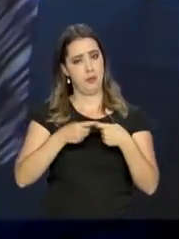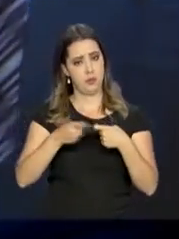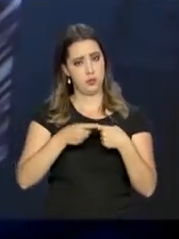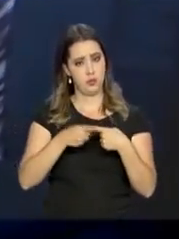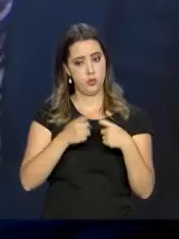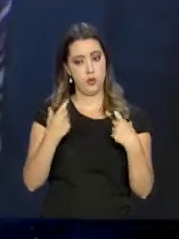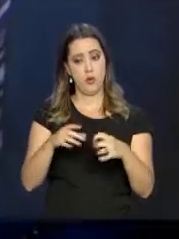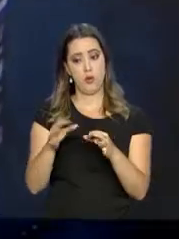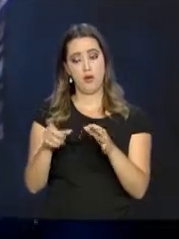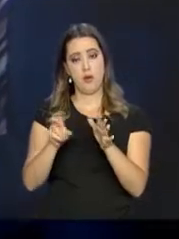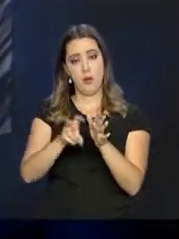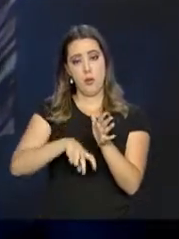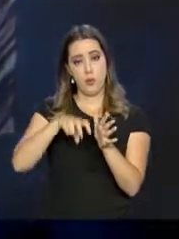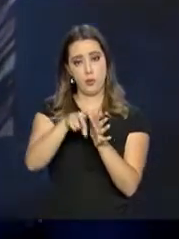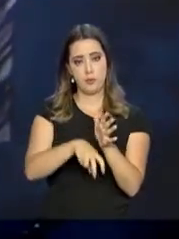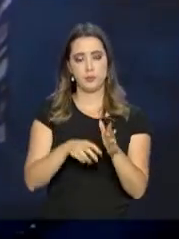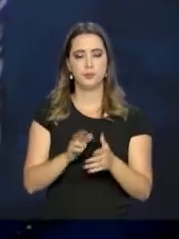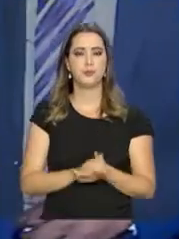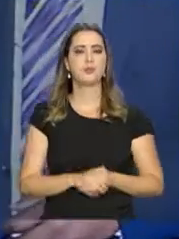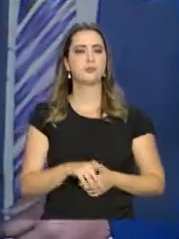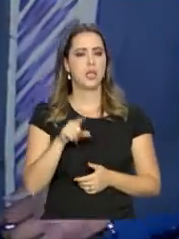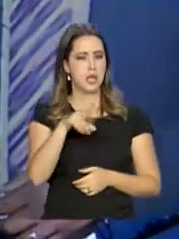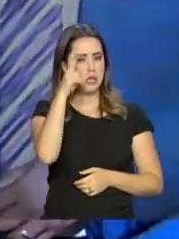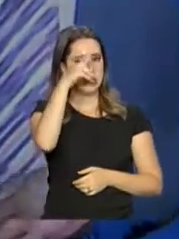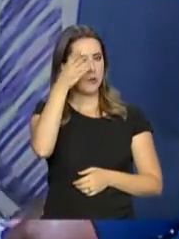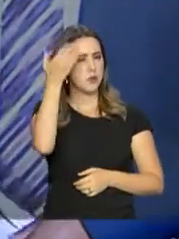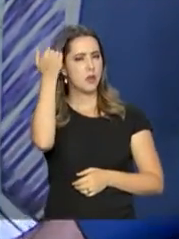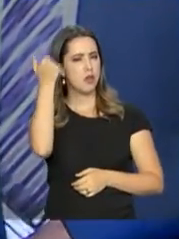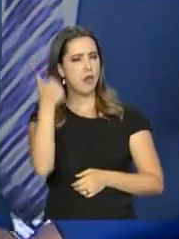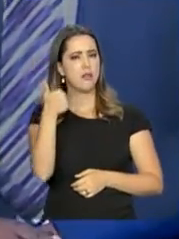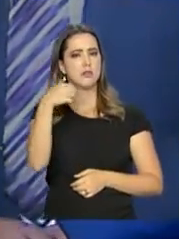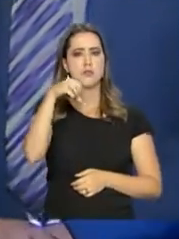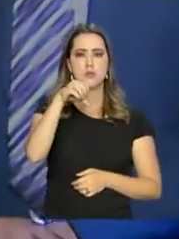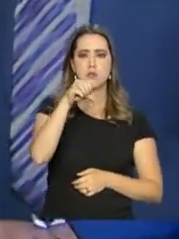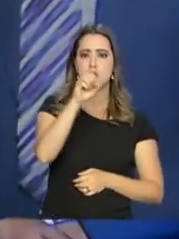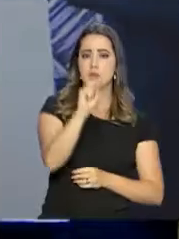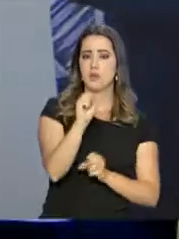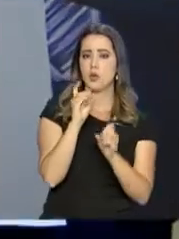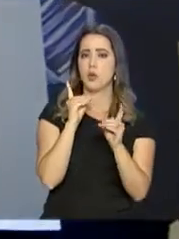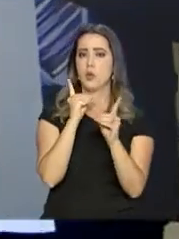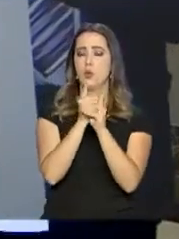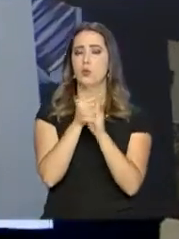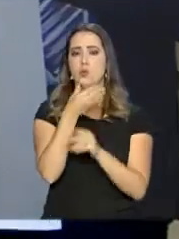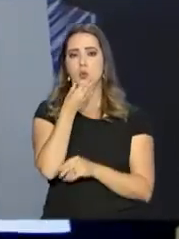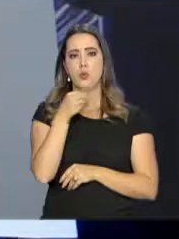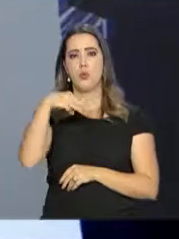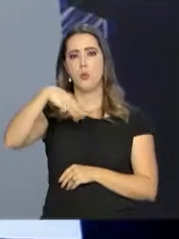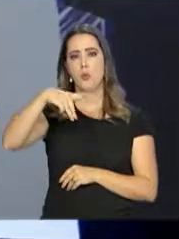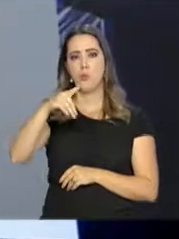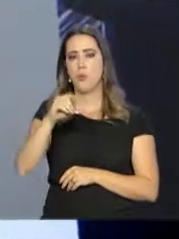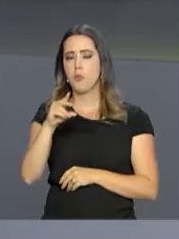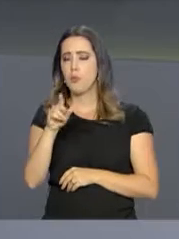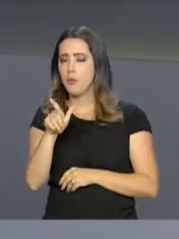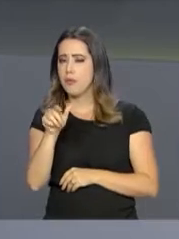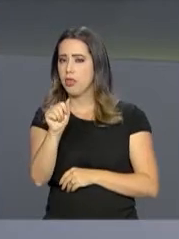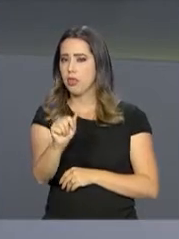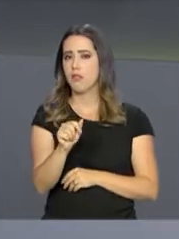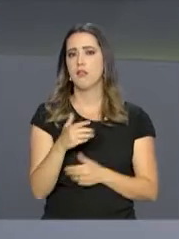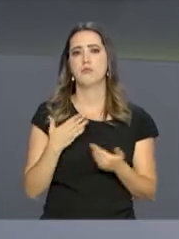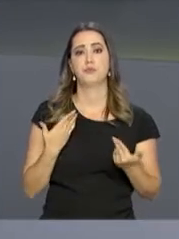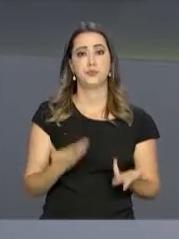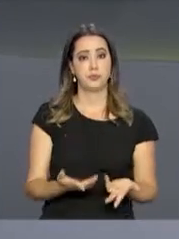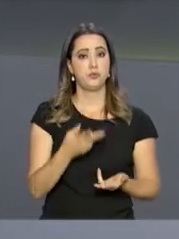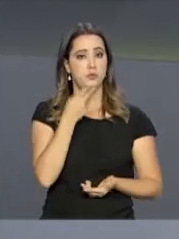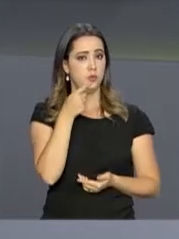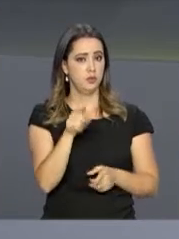o presidente Michel Temer relembrou o encontro que teve com Nelson Mandela em 1998, quando era presidente da Câmara. Michel